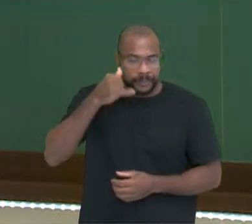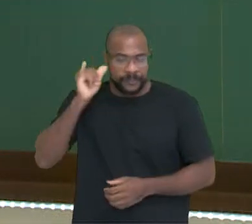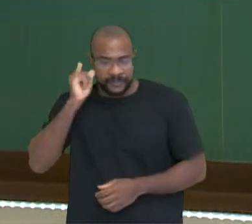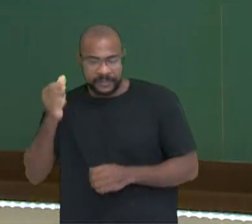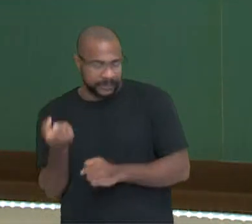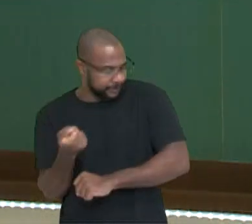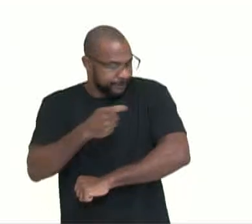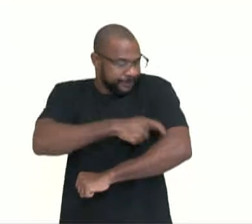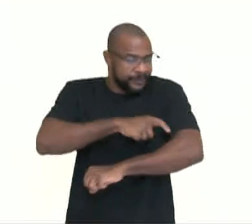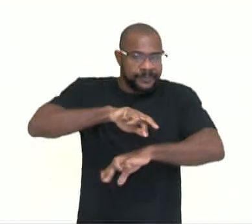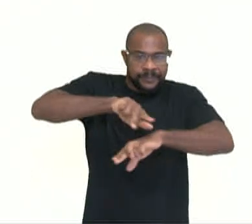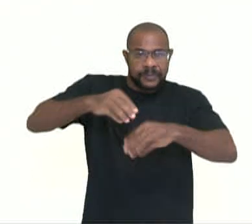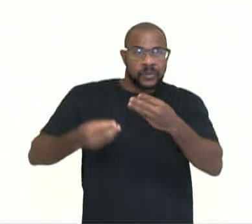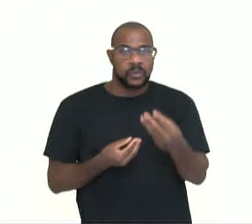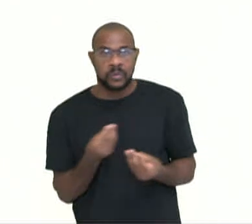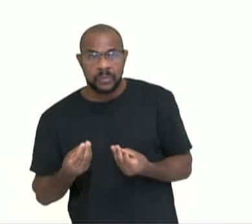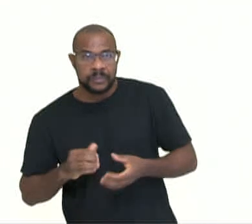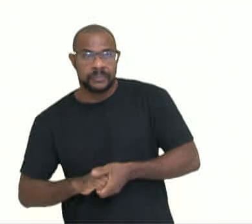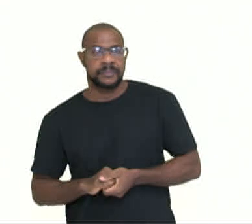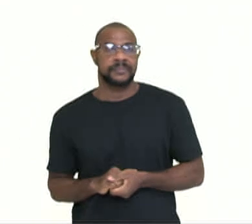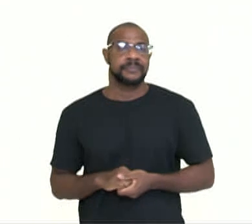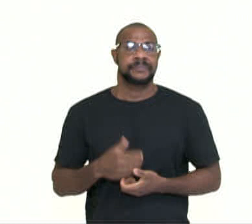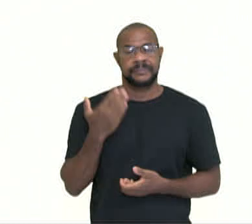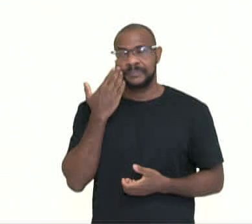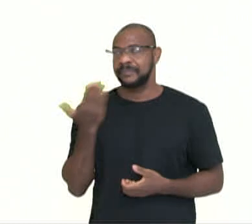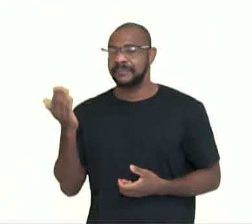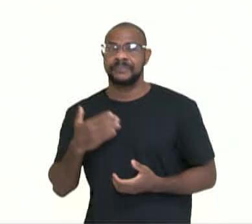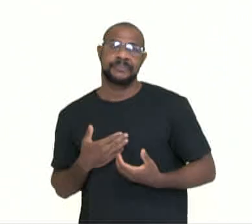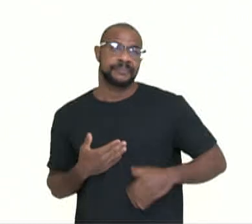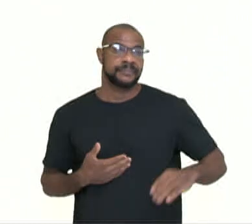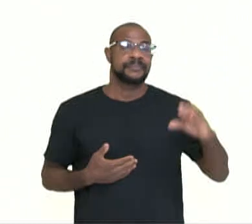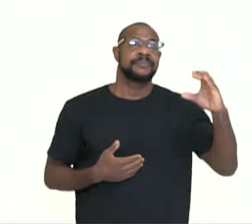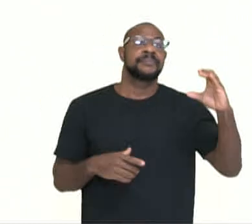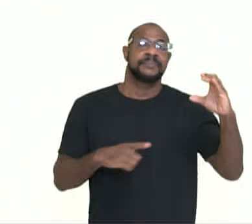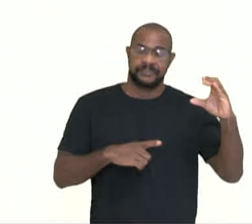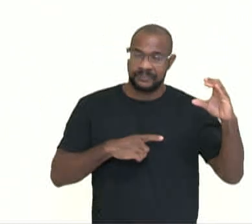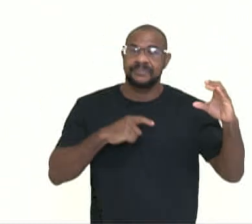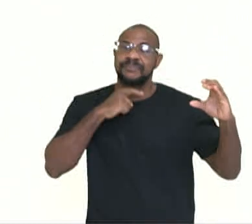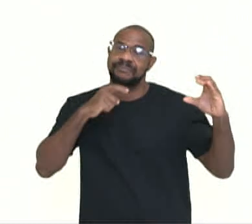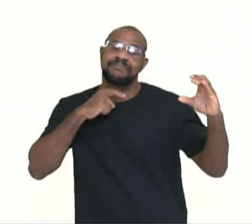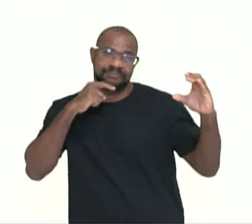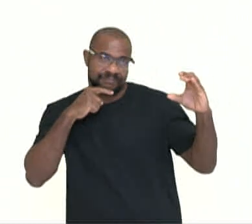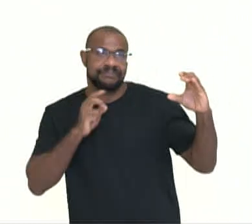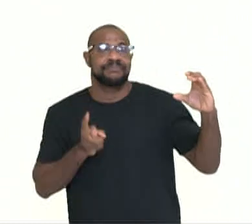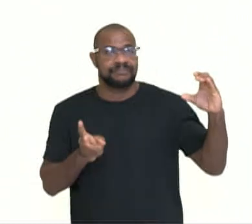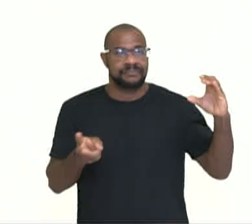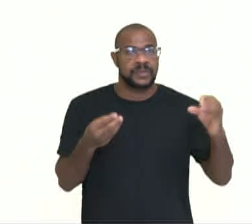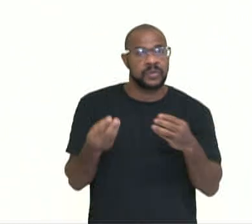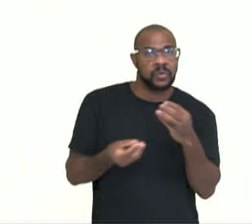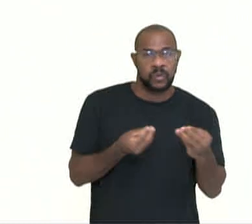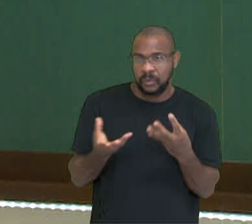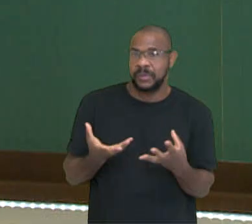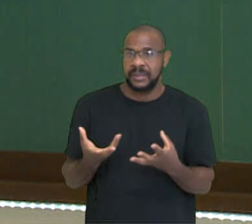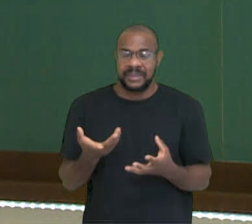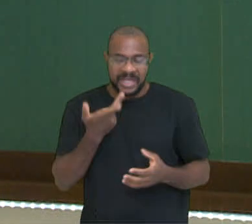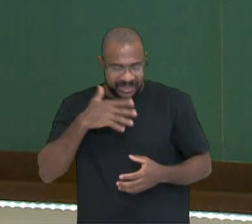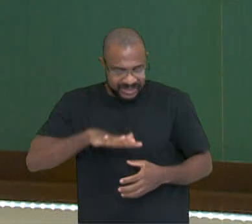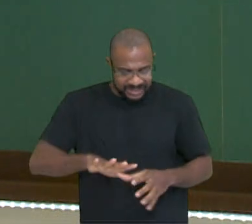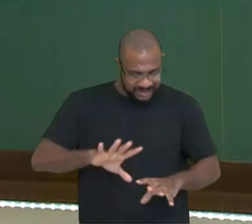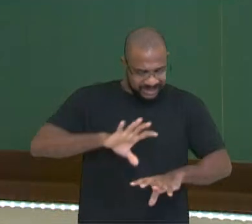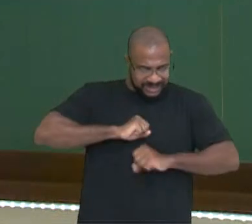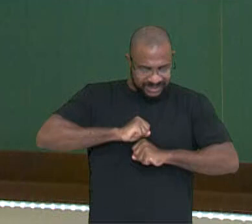A C, né? Então ainda há dúvidas de como que essa doença se desenvolve, como que ela afeta principalmente as crianças, né? Por que que elas